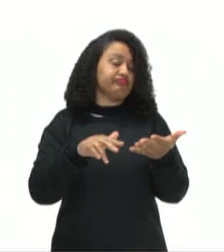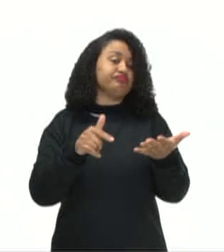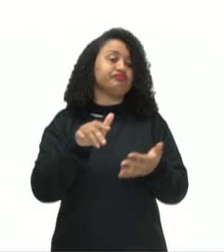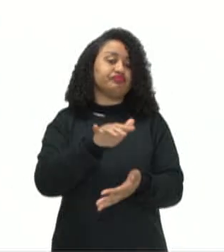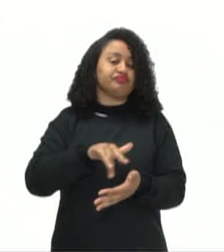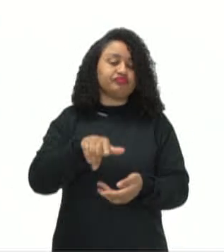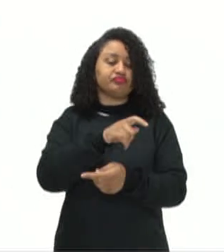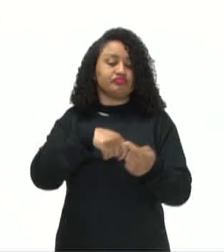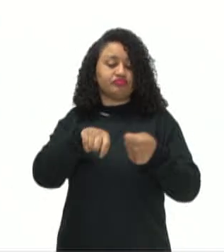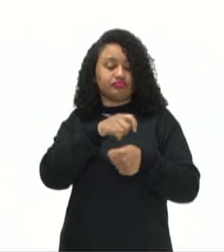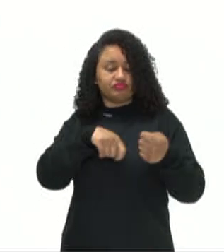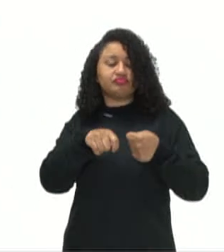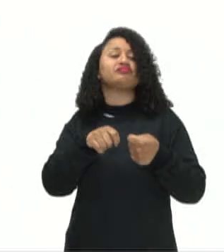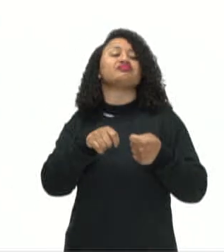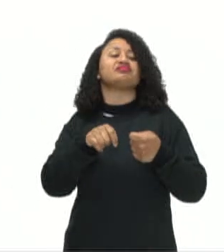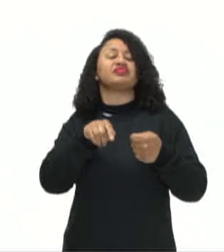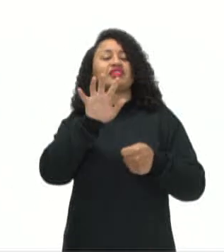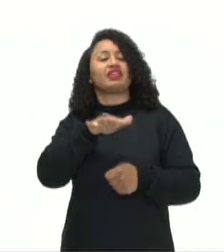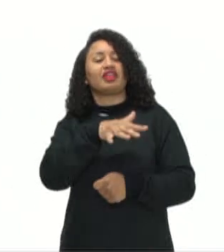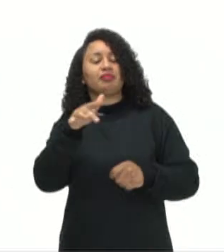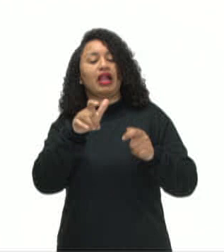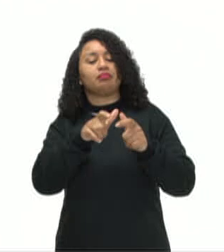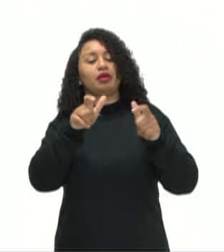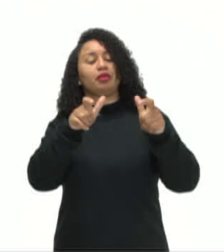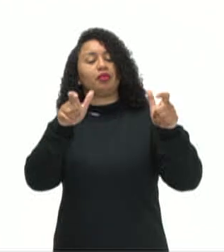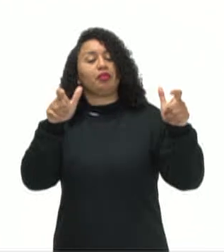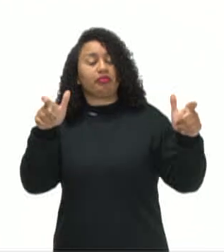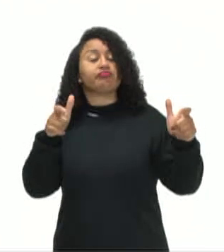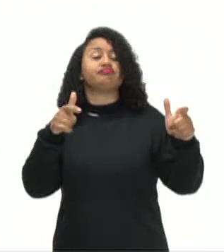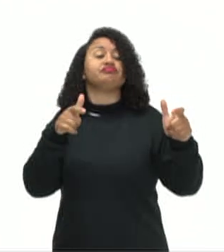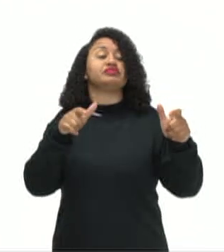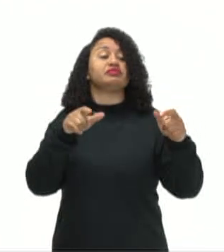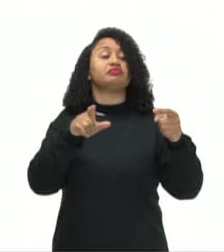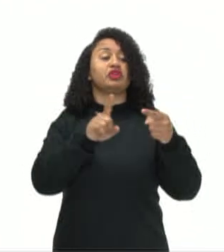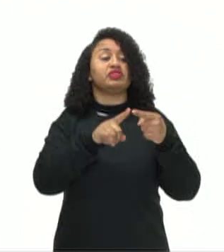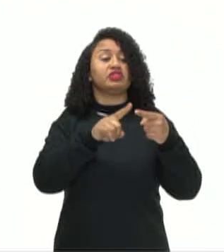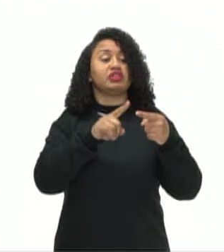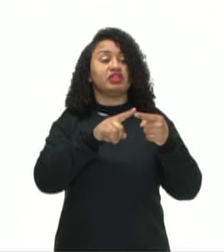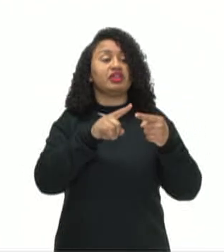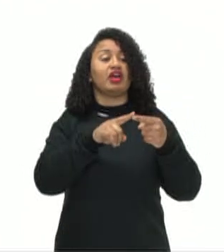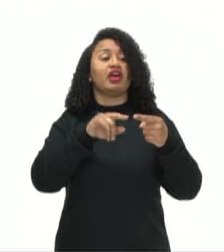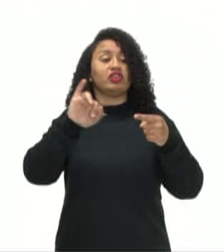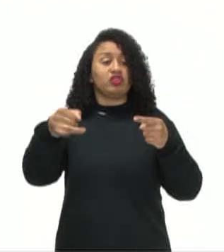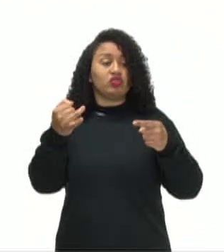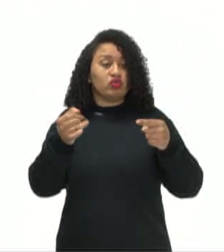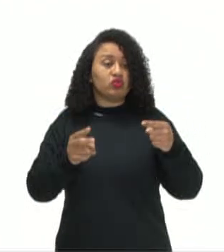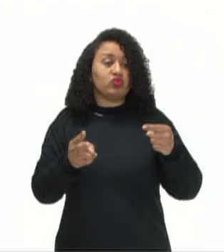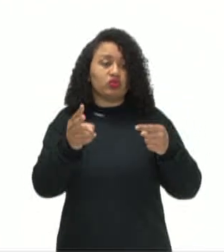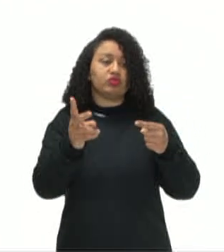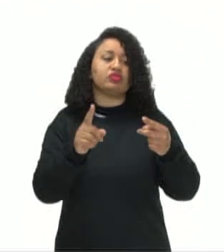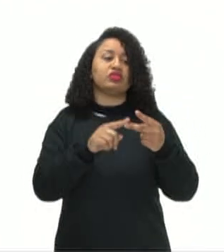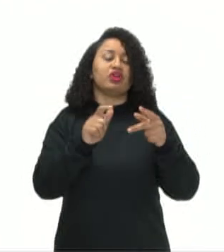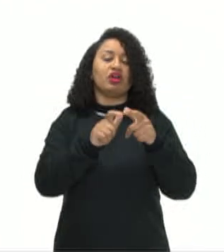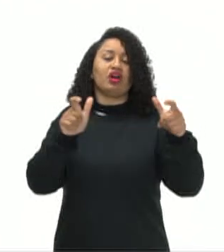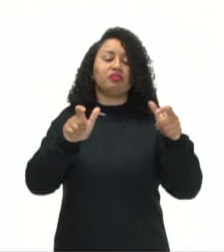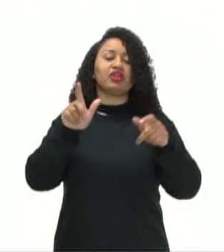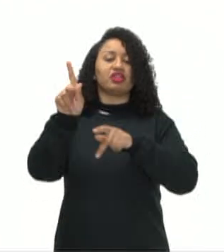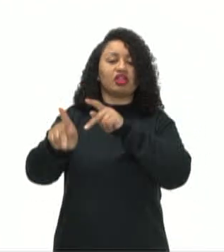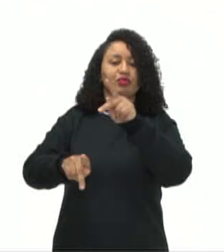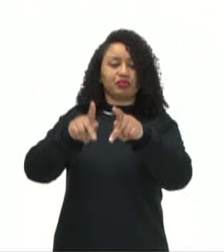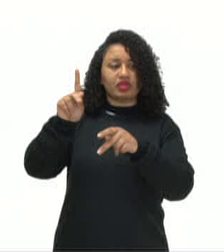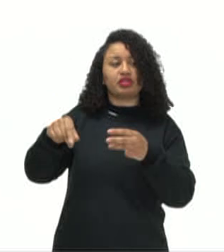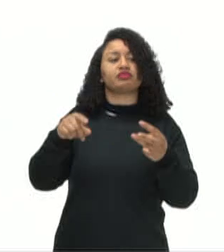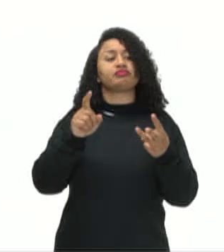área financeira, em tabelas progressivas a juros fixos, no crescimento populacional,